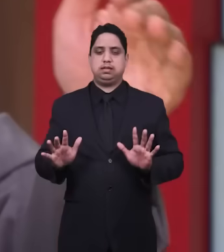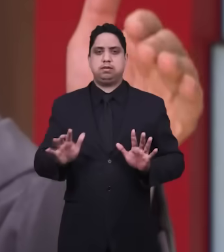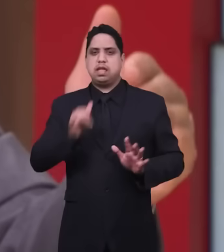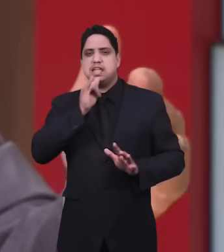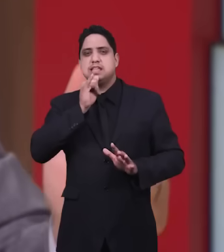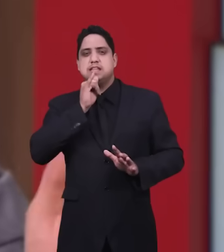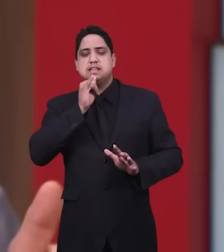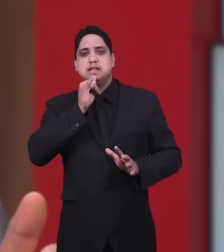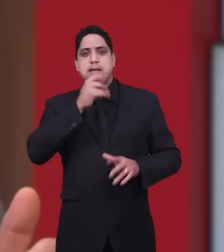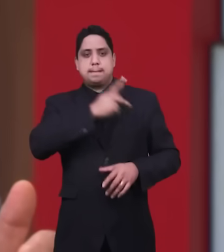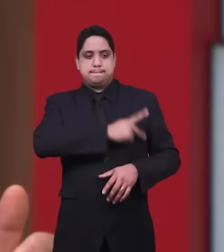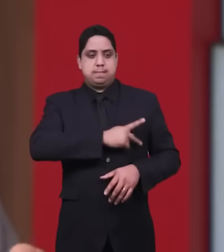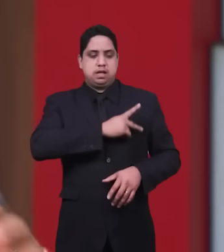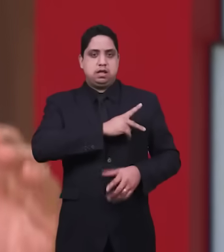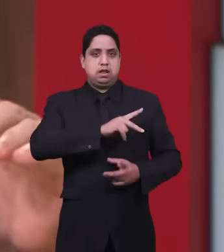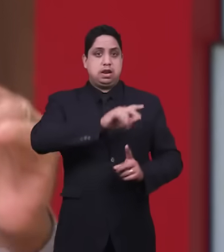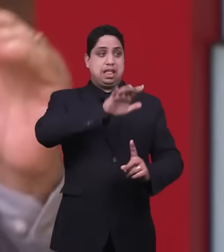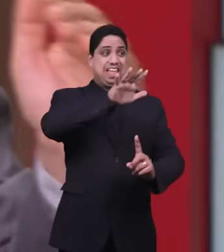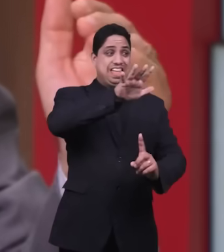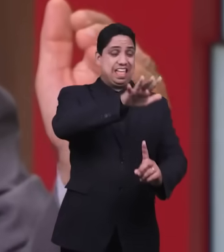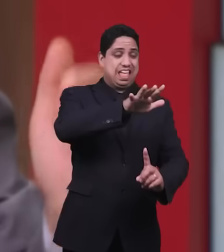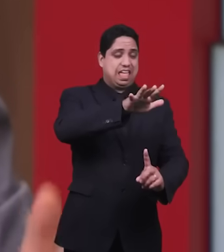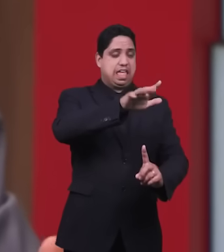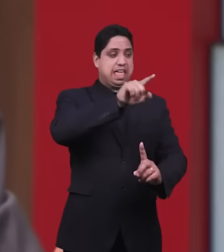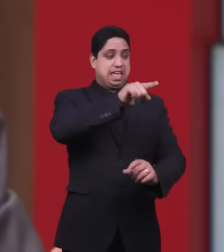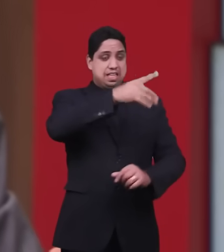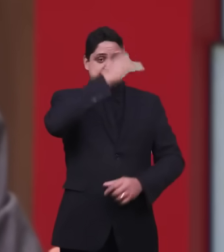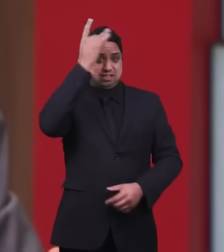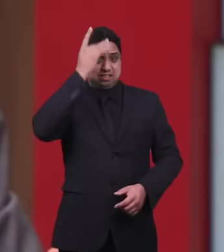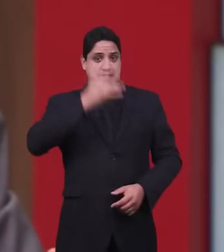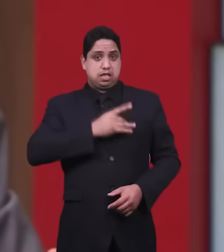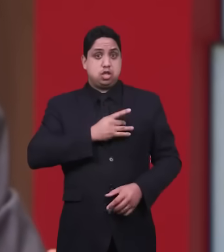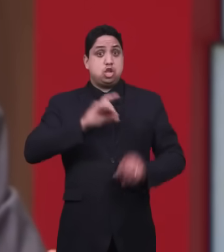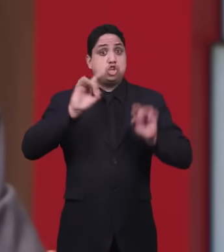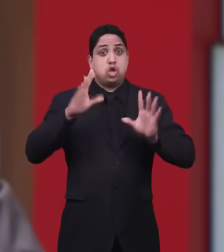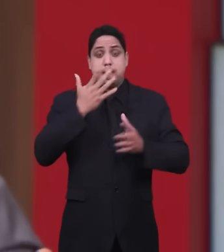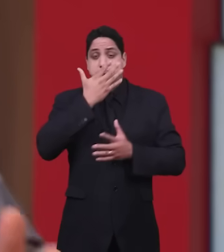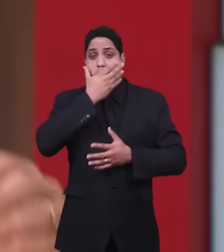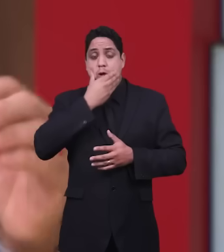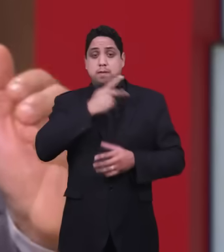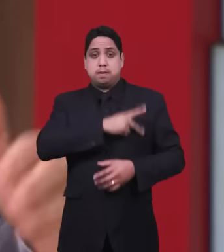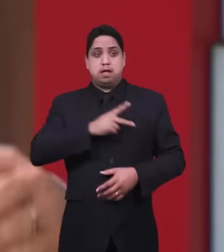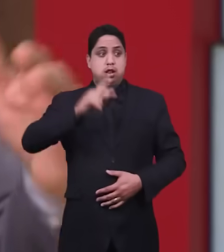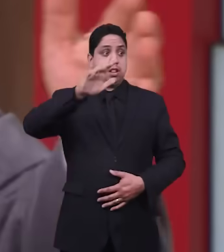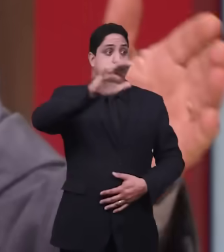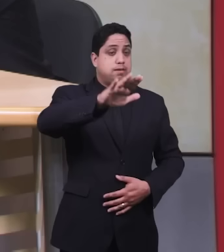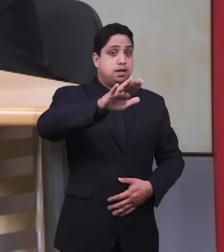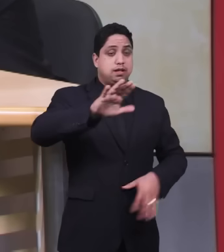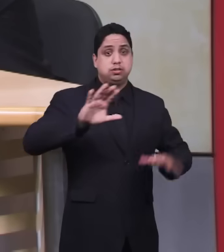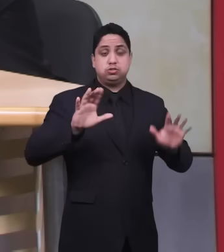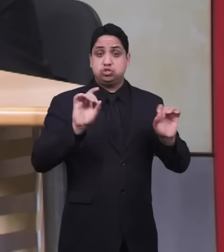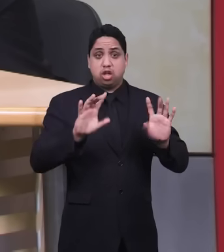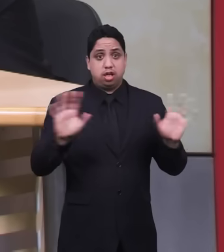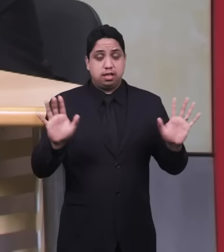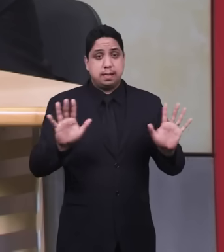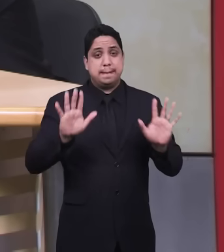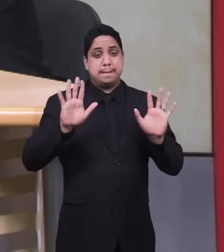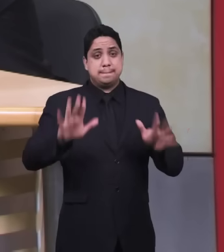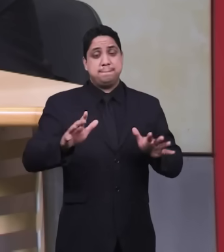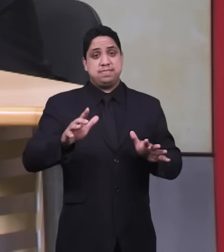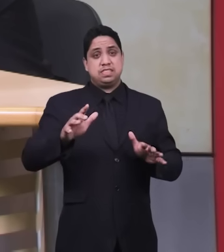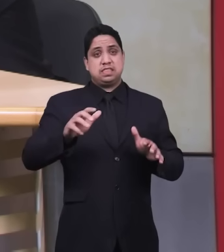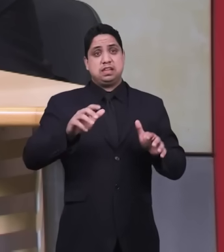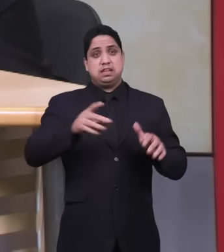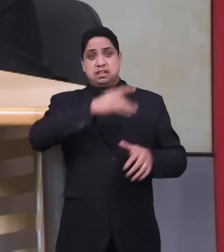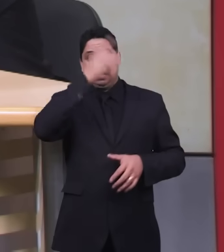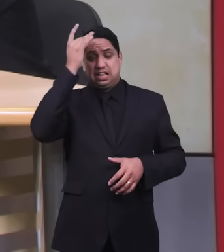Paulo impõe as mãos, eles são batizados. Paulo impõe as mãos, mas Paulo não batiza. Ele até pergunta ao grupo, vocês foram batizados com o Espírito Santo? Eles